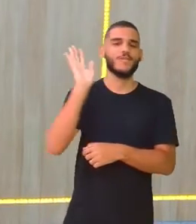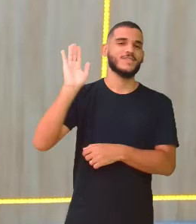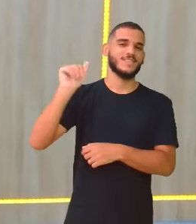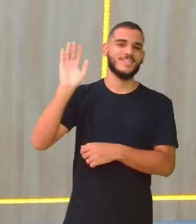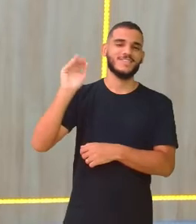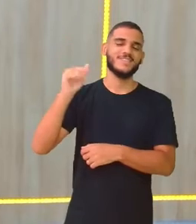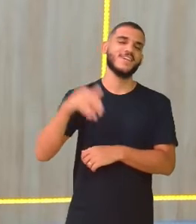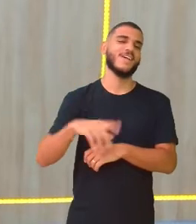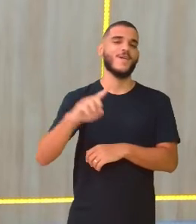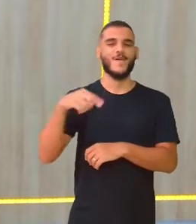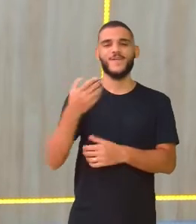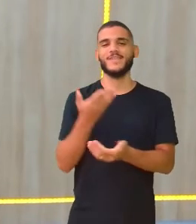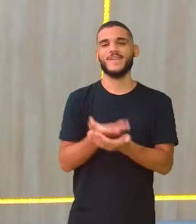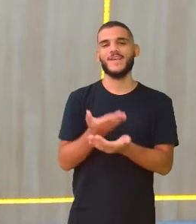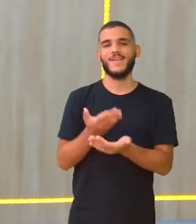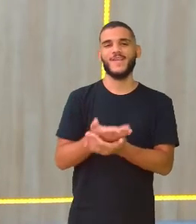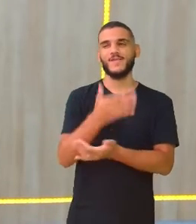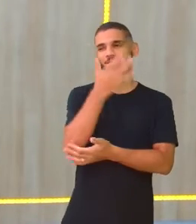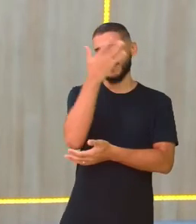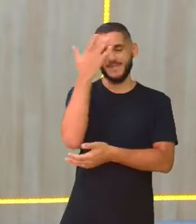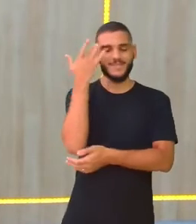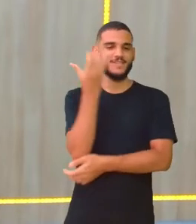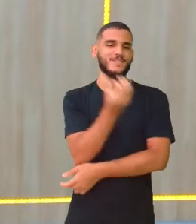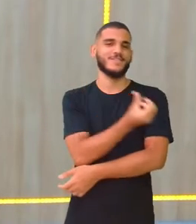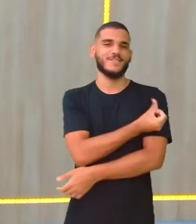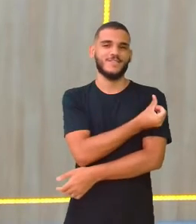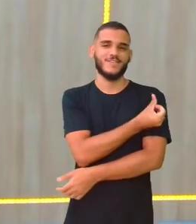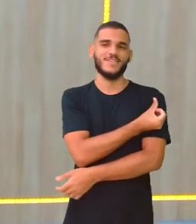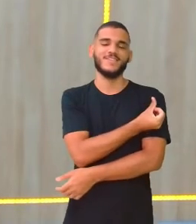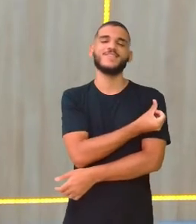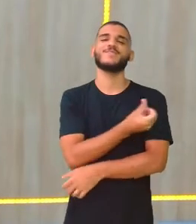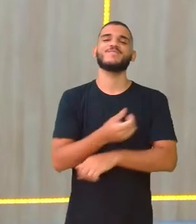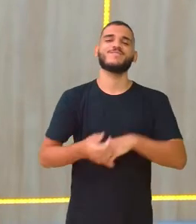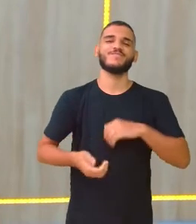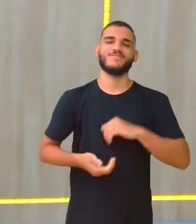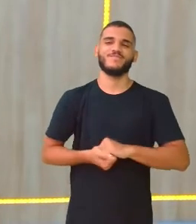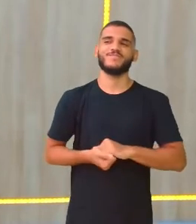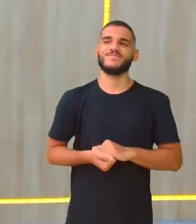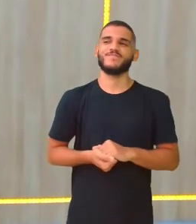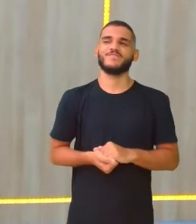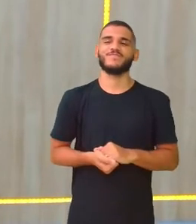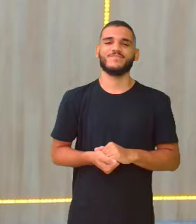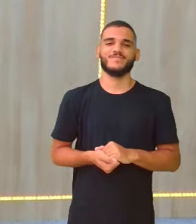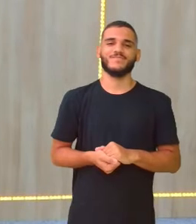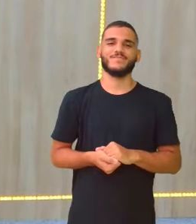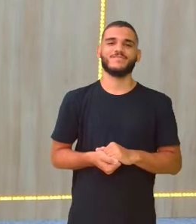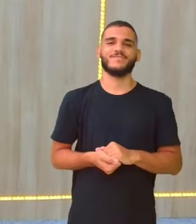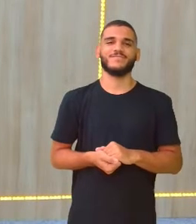próxima aula, pessoal do sexto ano.